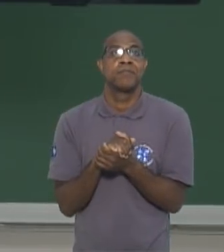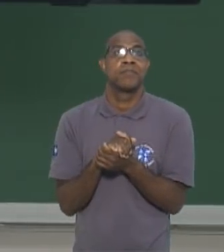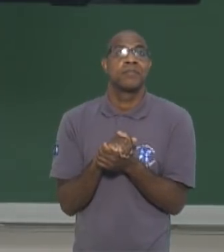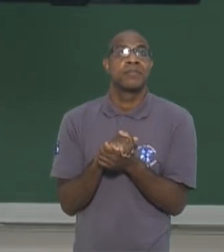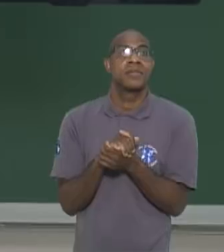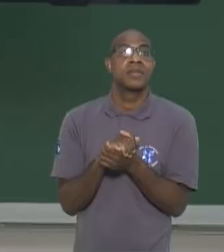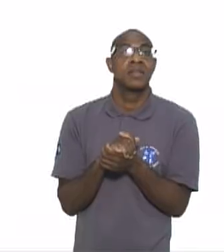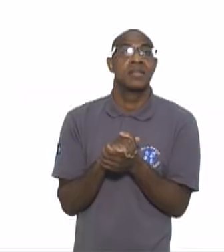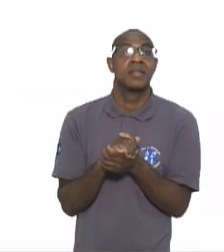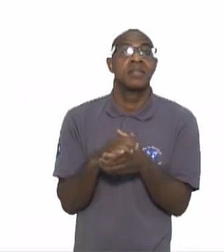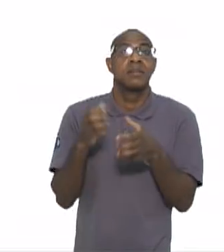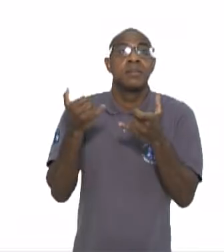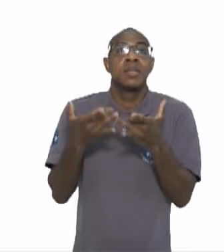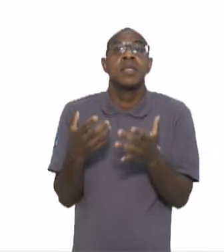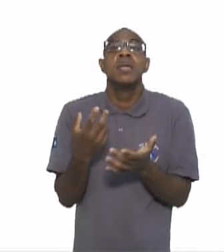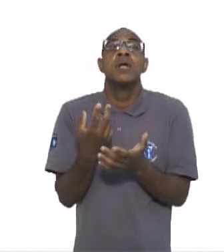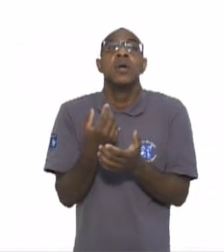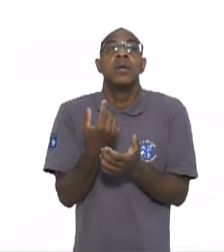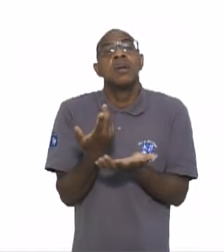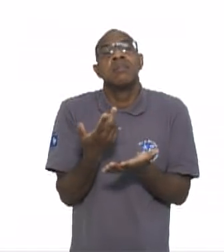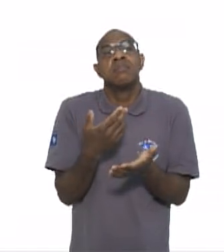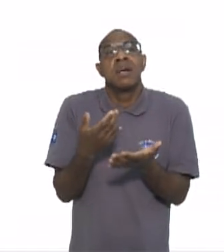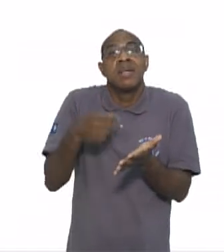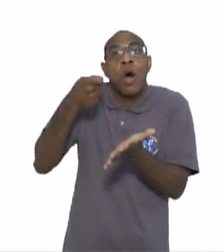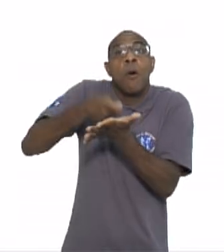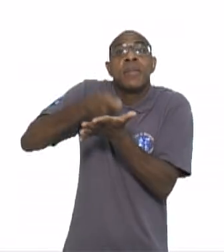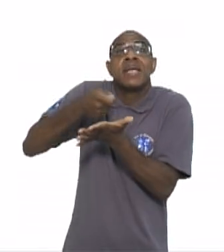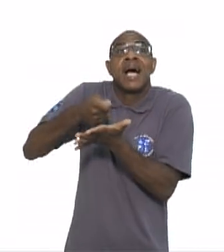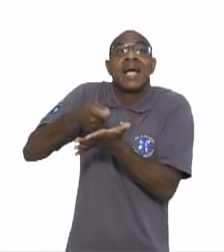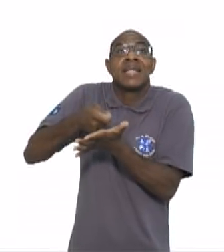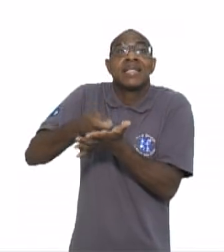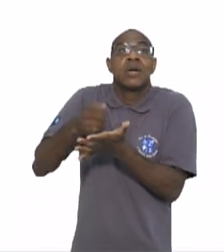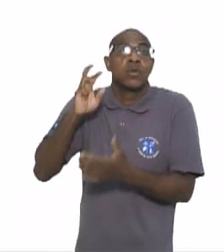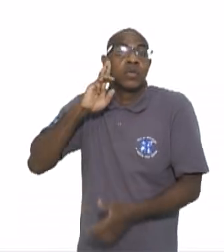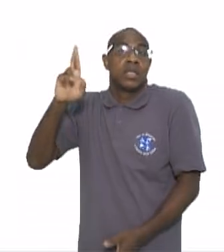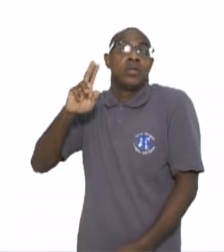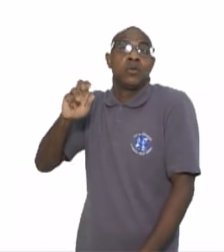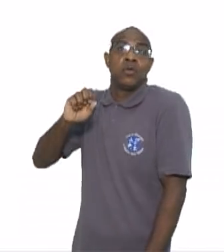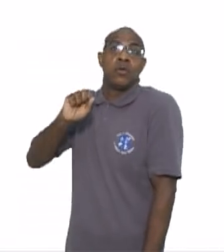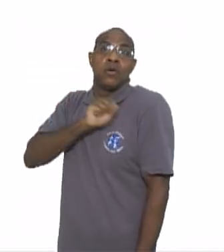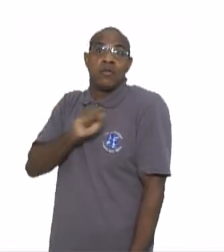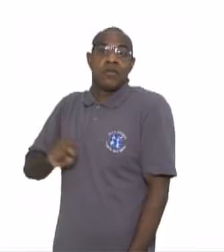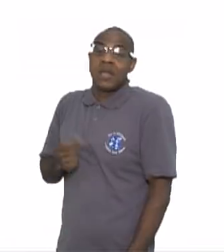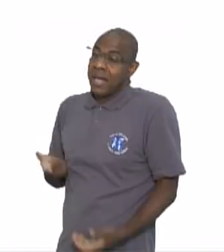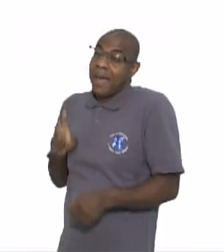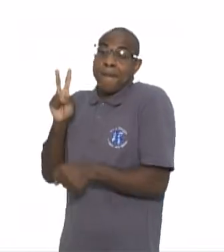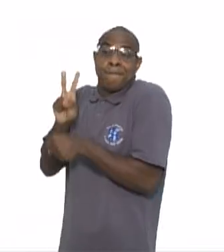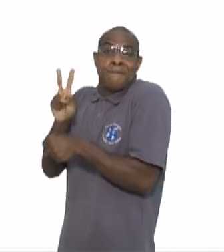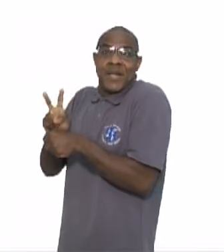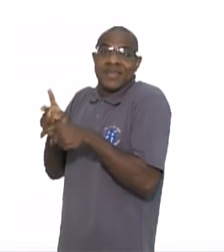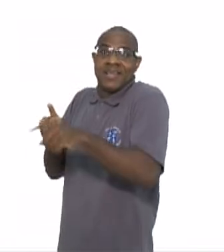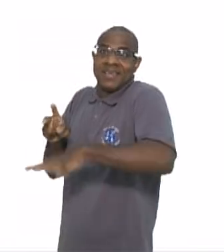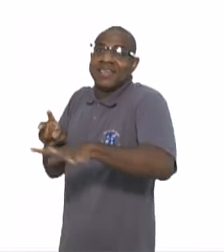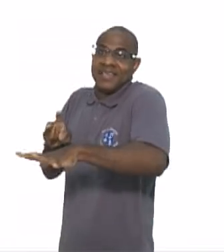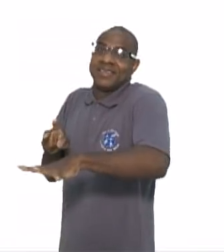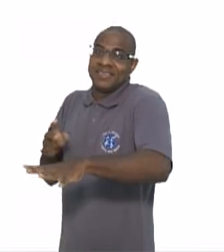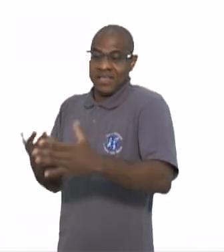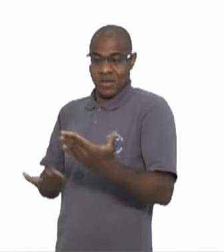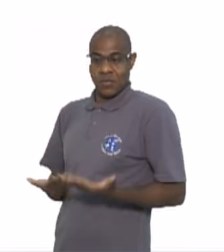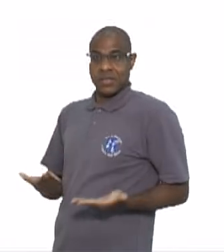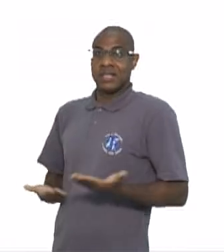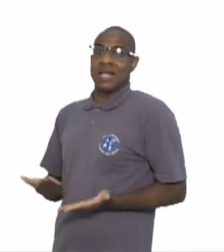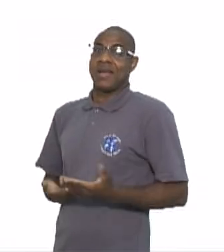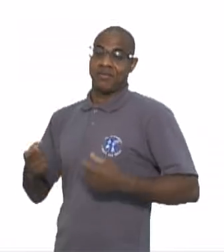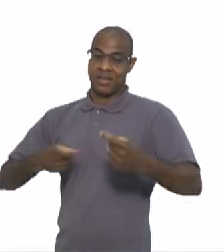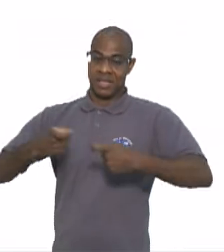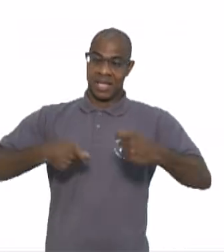né? Cite uma das obrigações do senhor feudal com o camponês. Então, proteger os seus camponeses ou servos durante a guerra, já que o